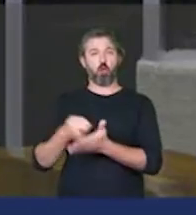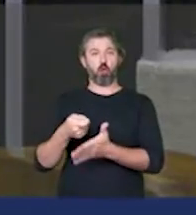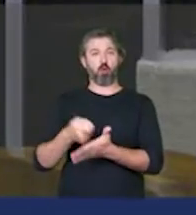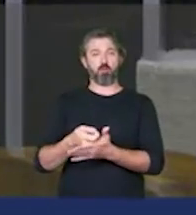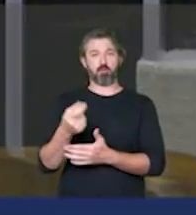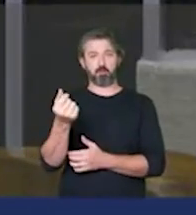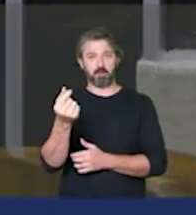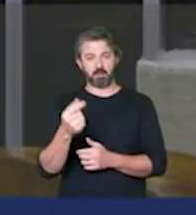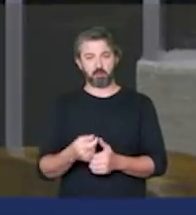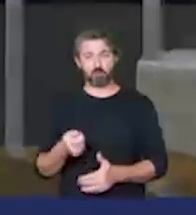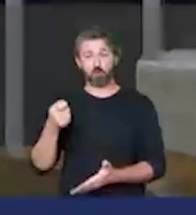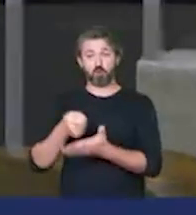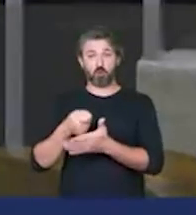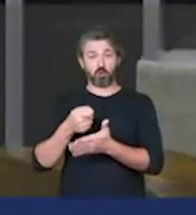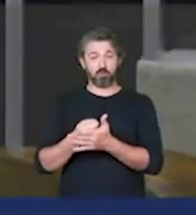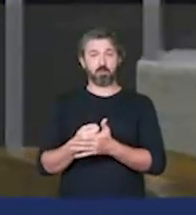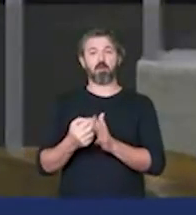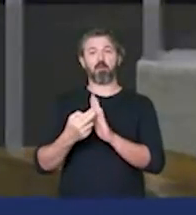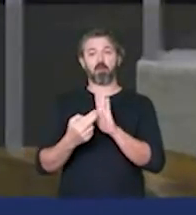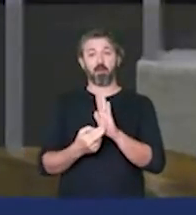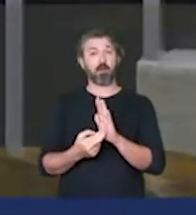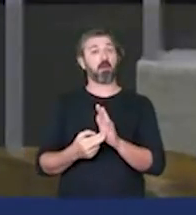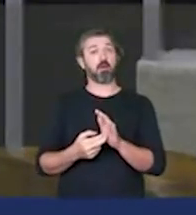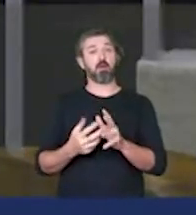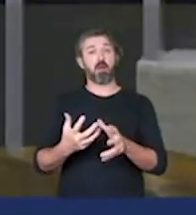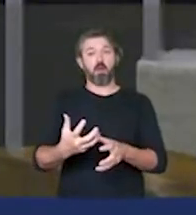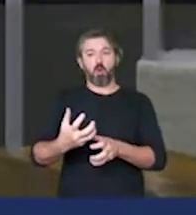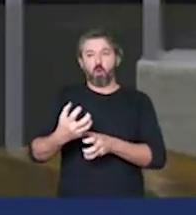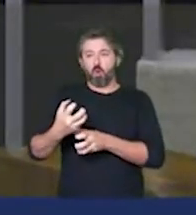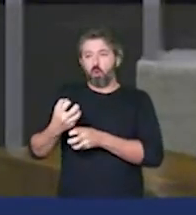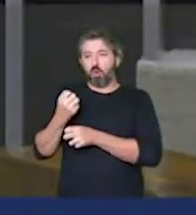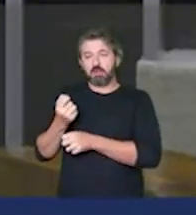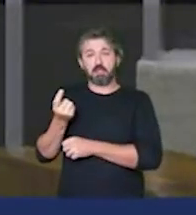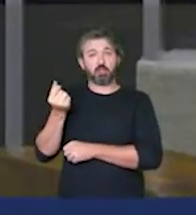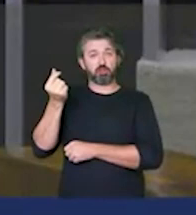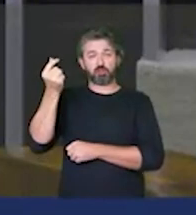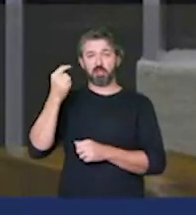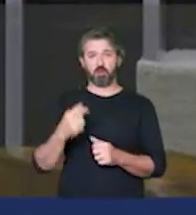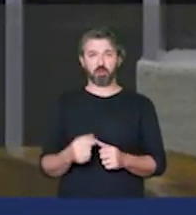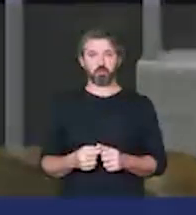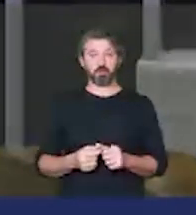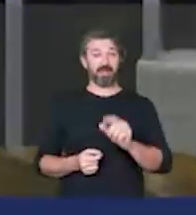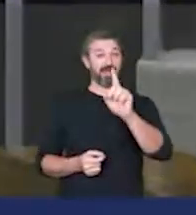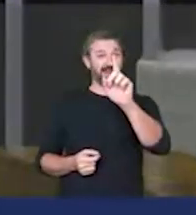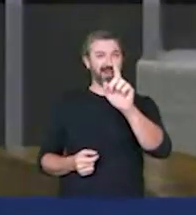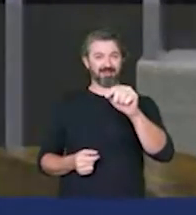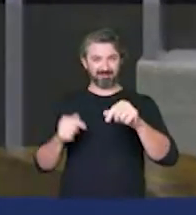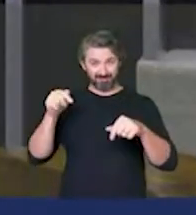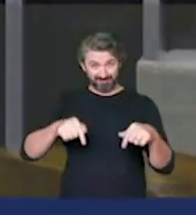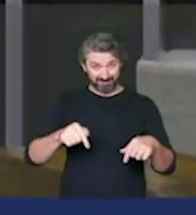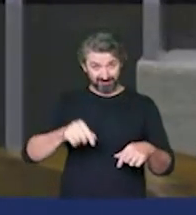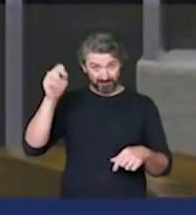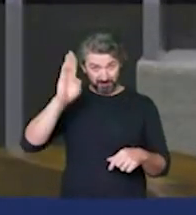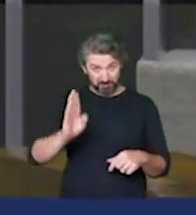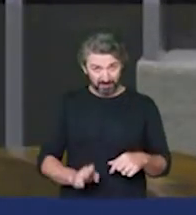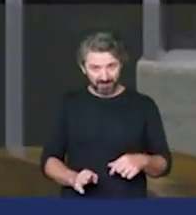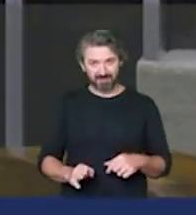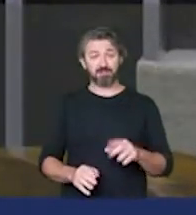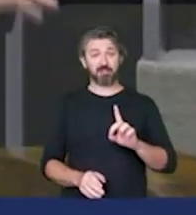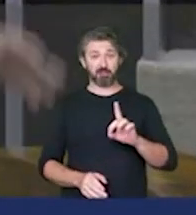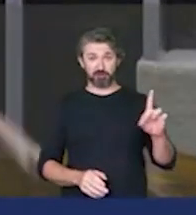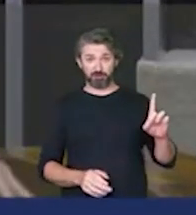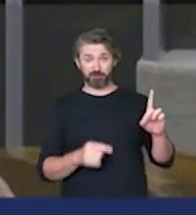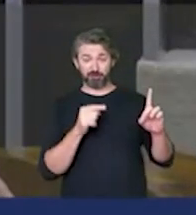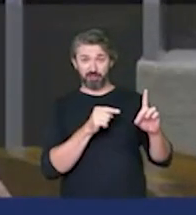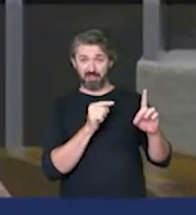preços, que impõem condições e que concentram brutalmente a renda. Aliás, aqui no Brasil, as